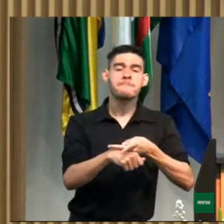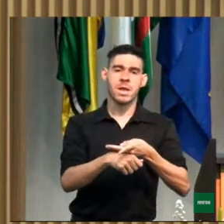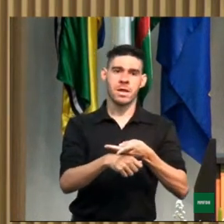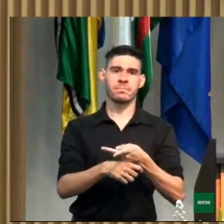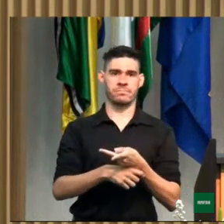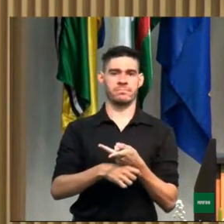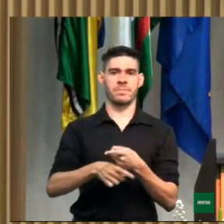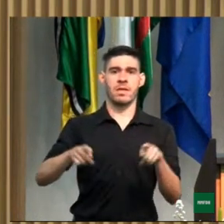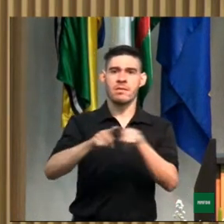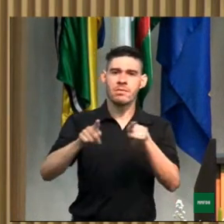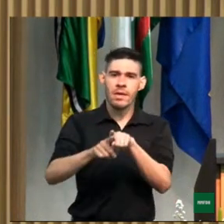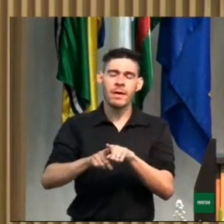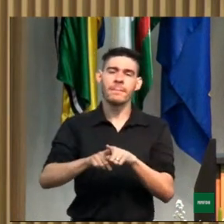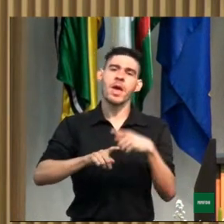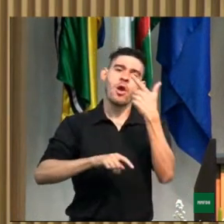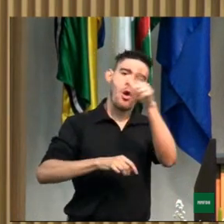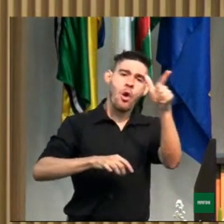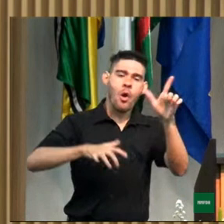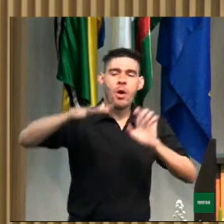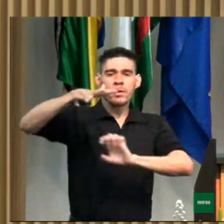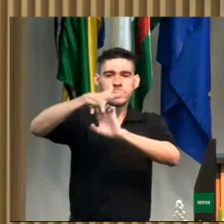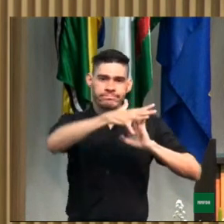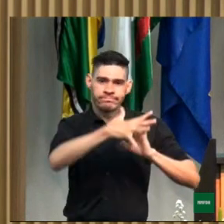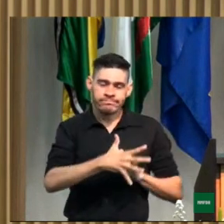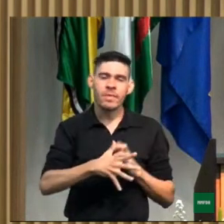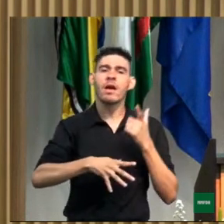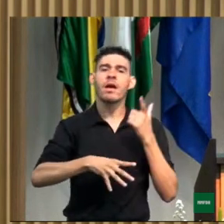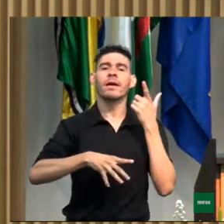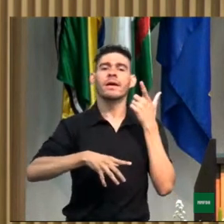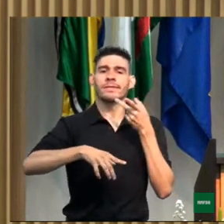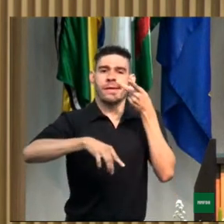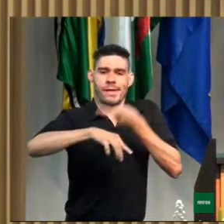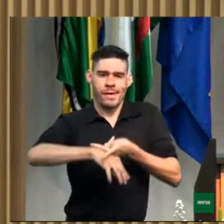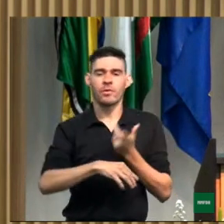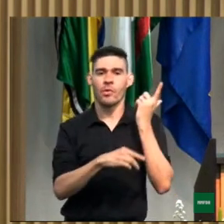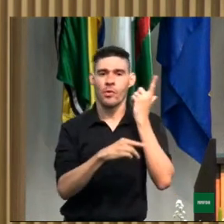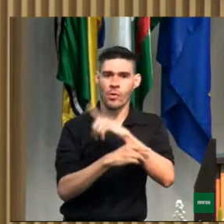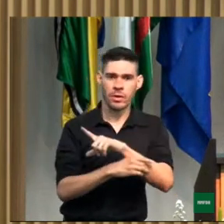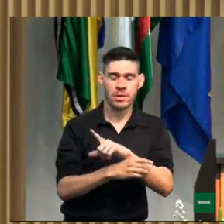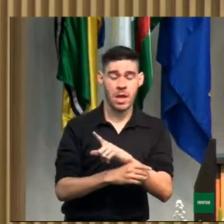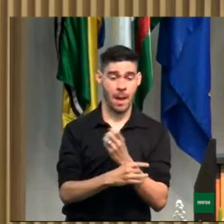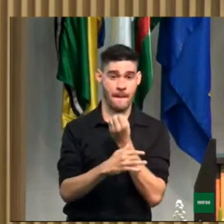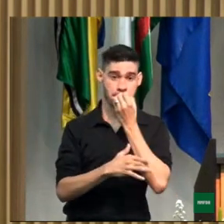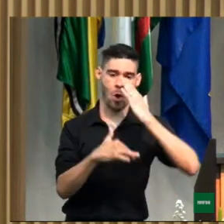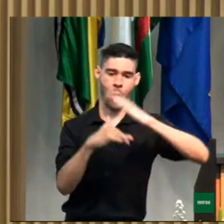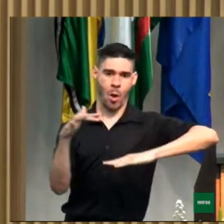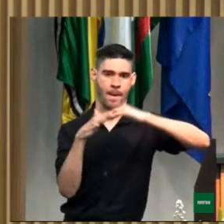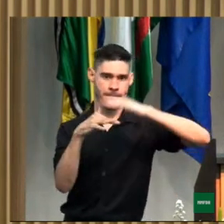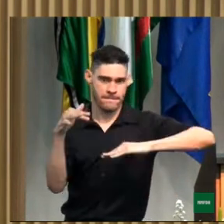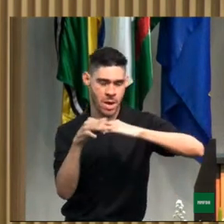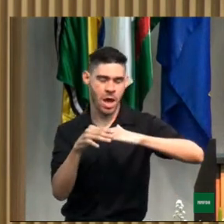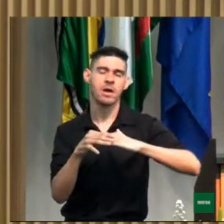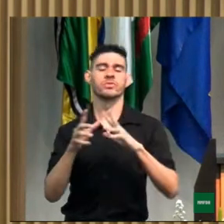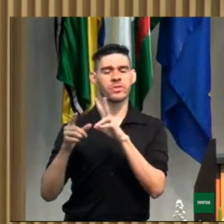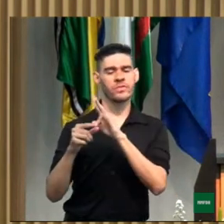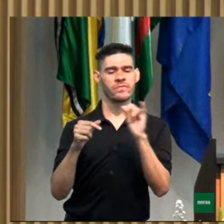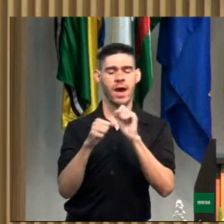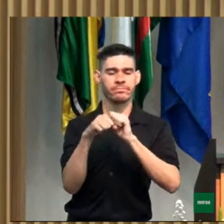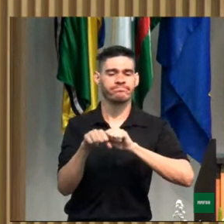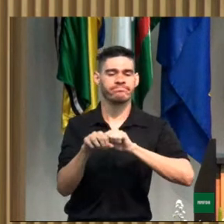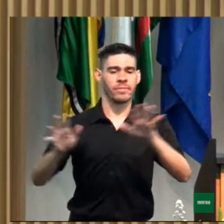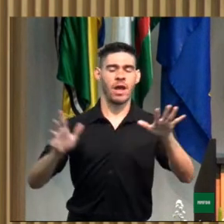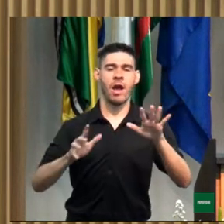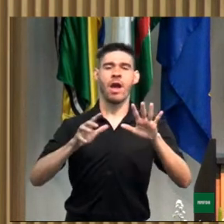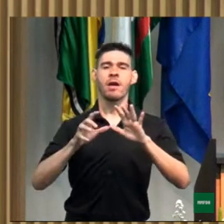8 empresas premiadas. As boas práticas adotadas certamente vão inspirar muitas organizações. E